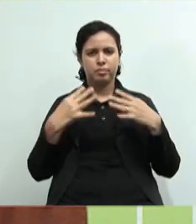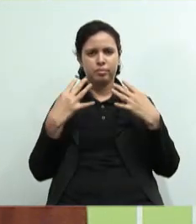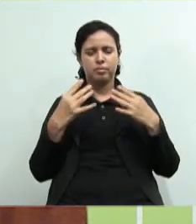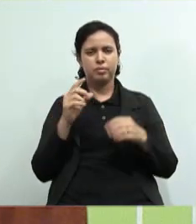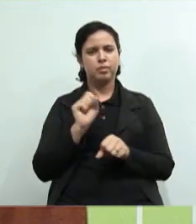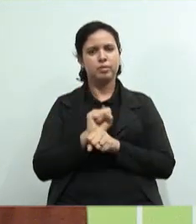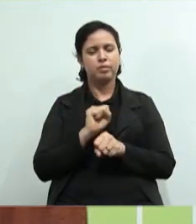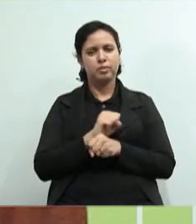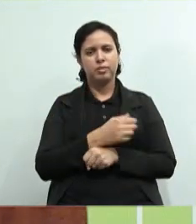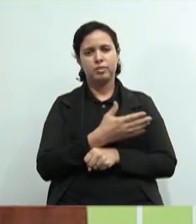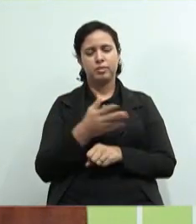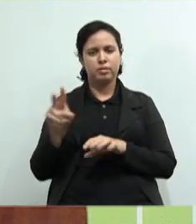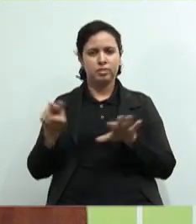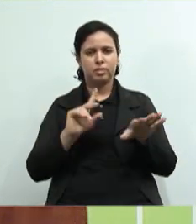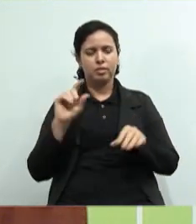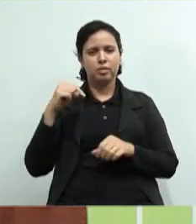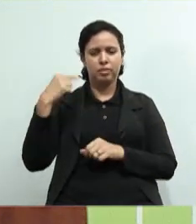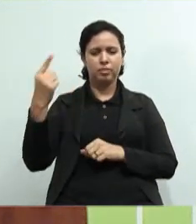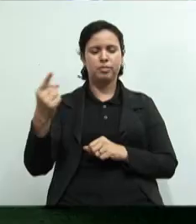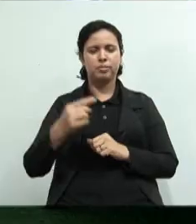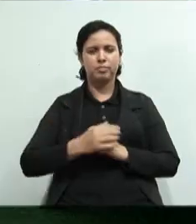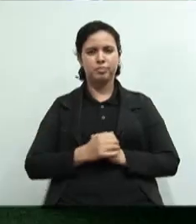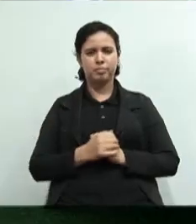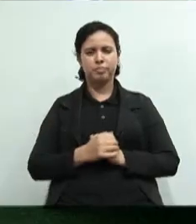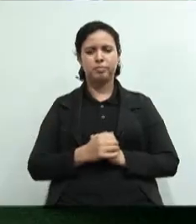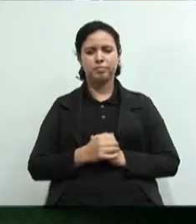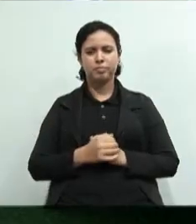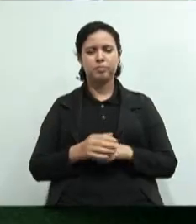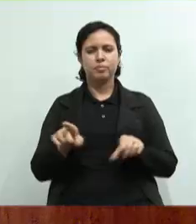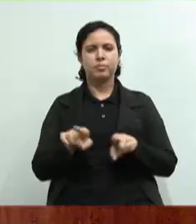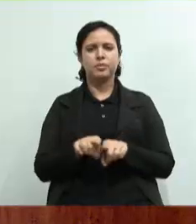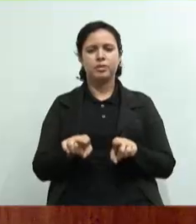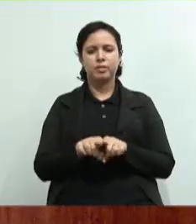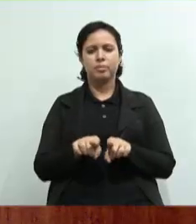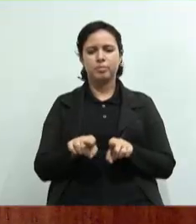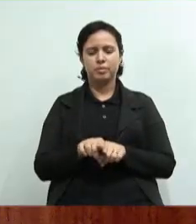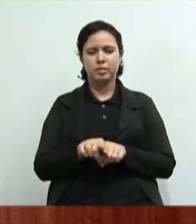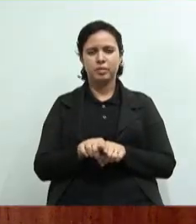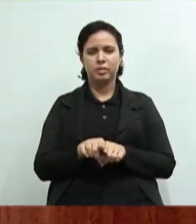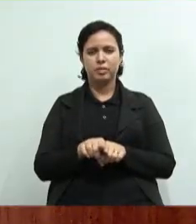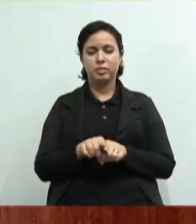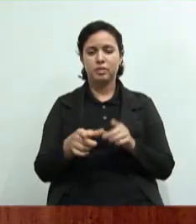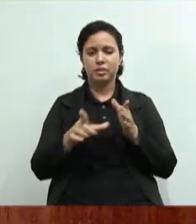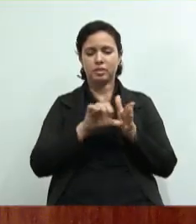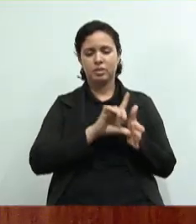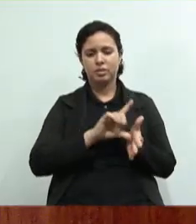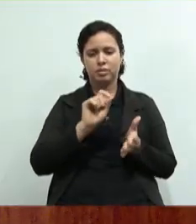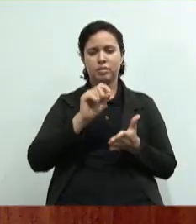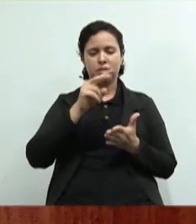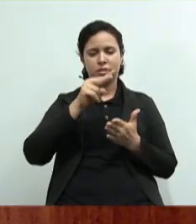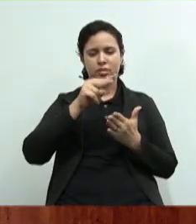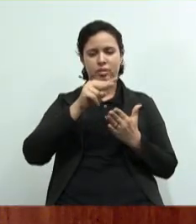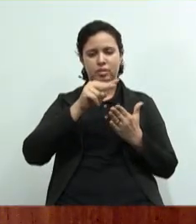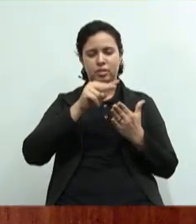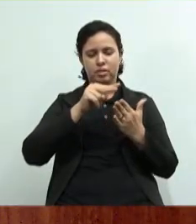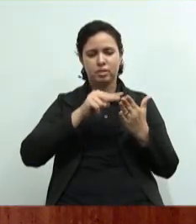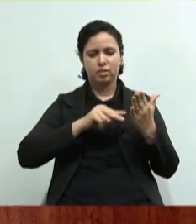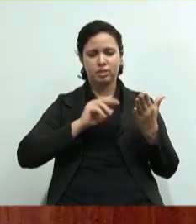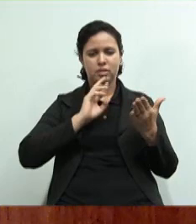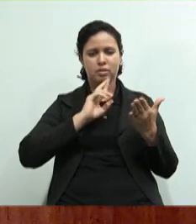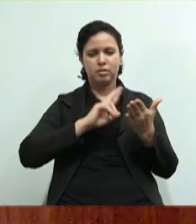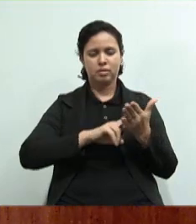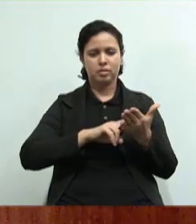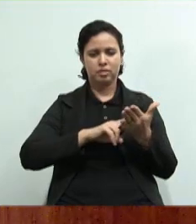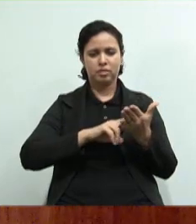espero vocês na próxima semana. Professor? Também quero me despedir, só que antes de despedir, só ler aqui a resposta